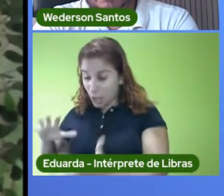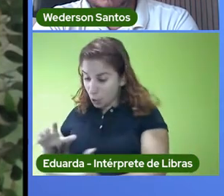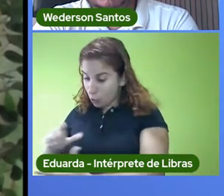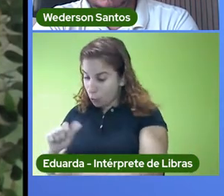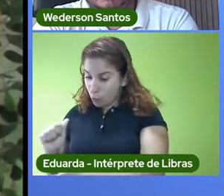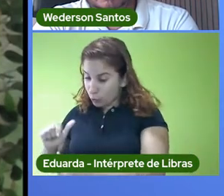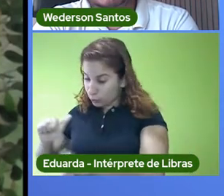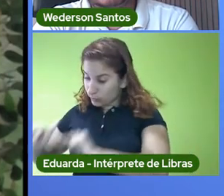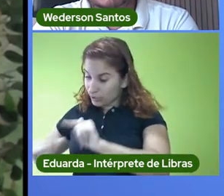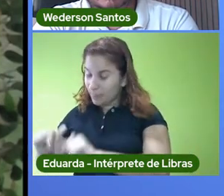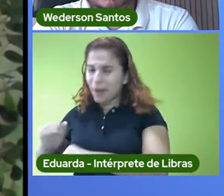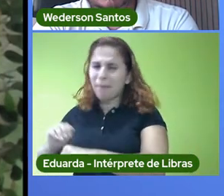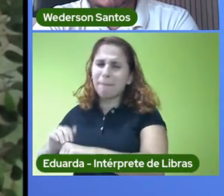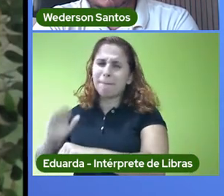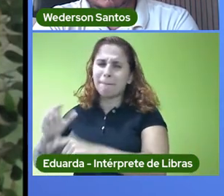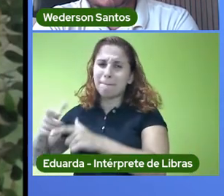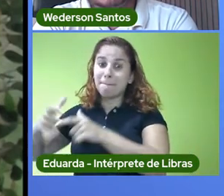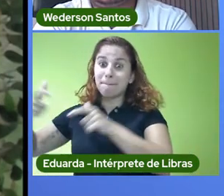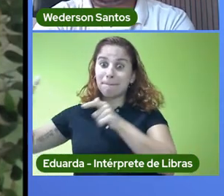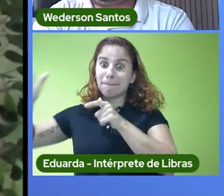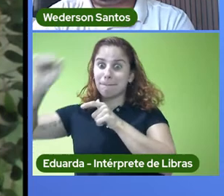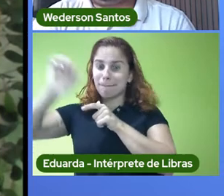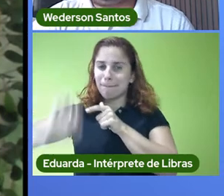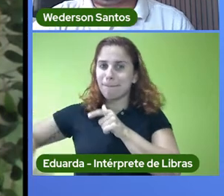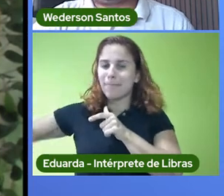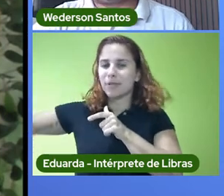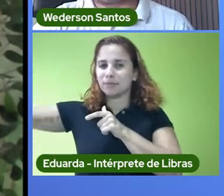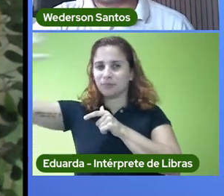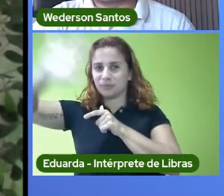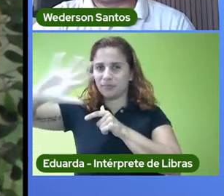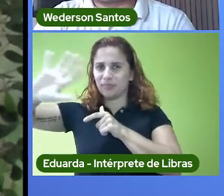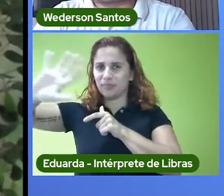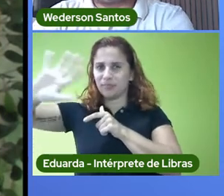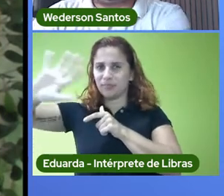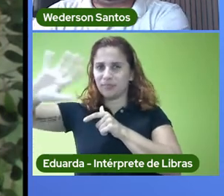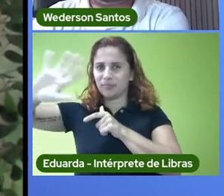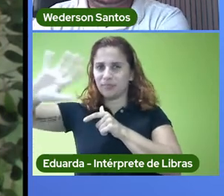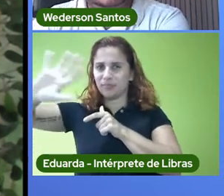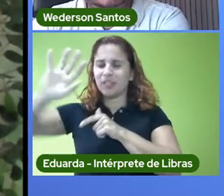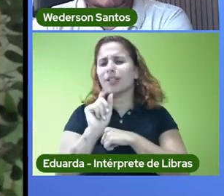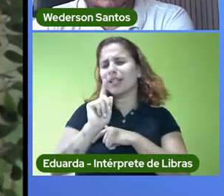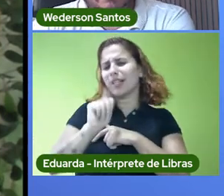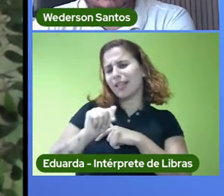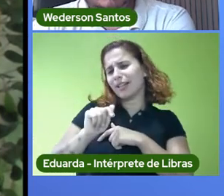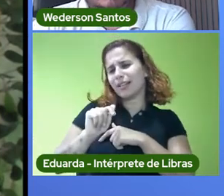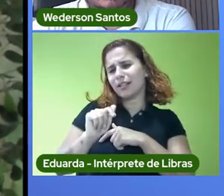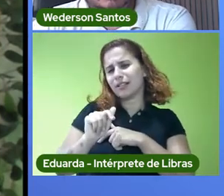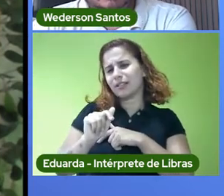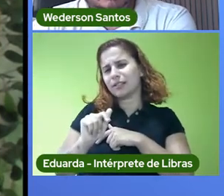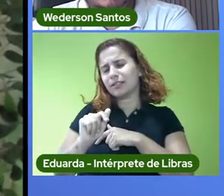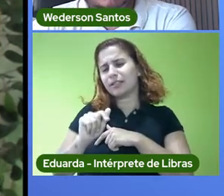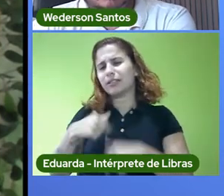que envolve, por assim dizer, também isso que o Ederson, me parece que ele já defende, né? Que o professor Ederson defende, que é